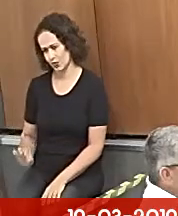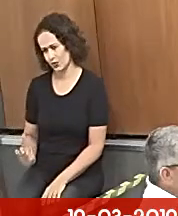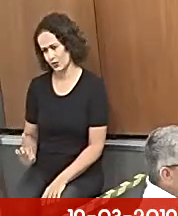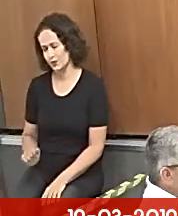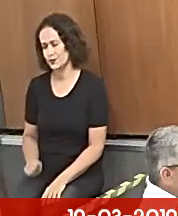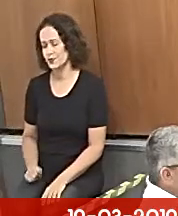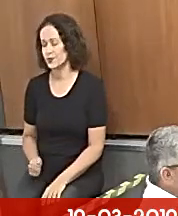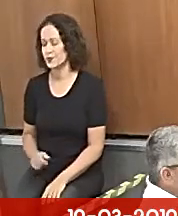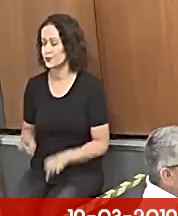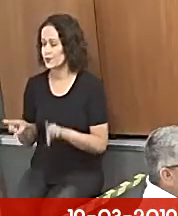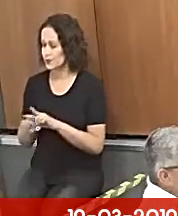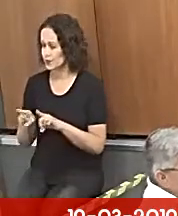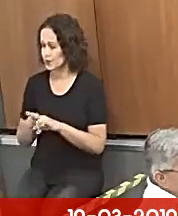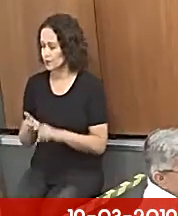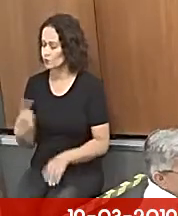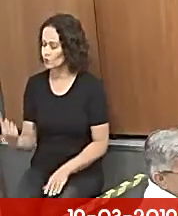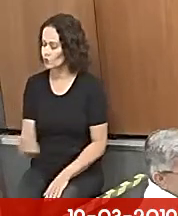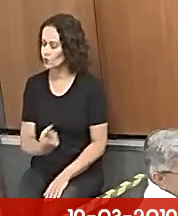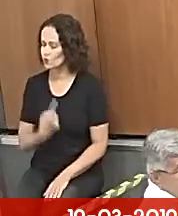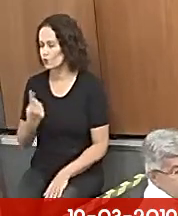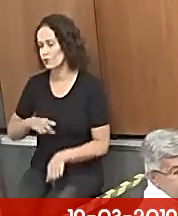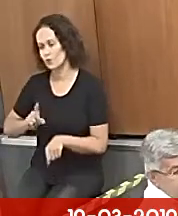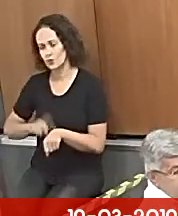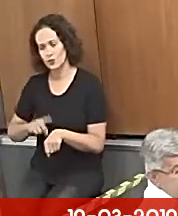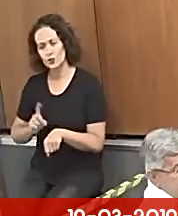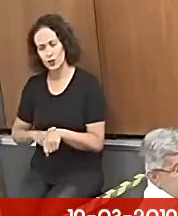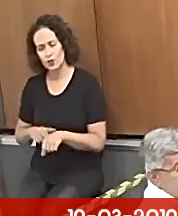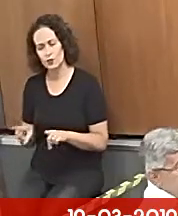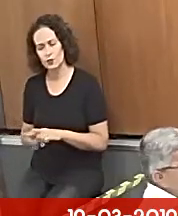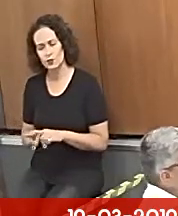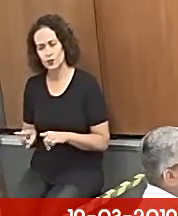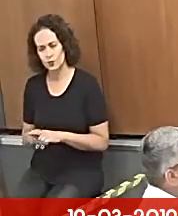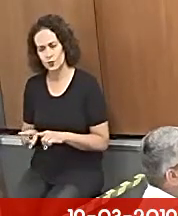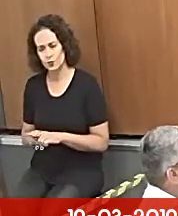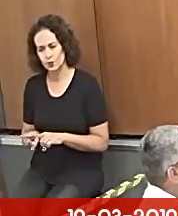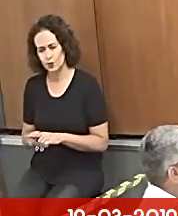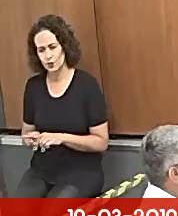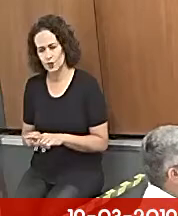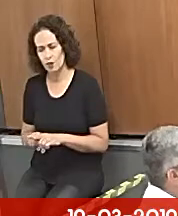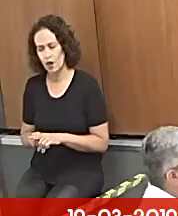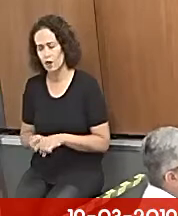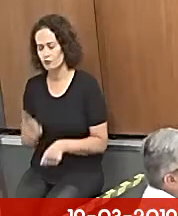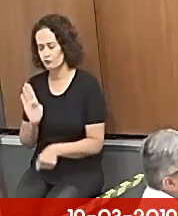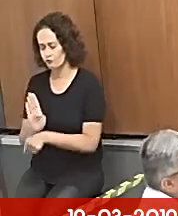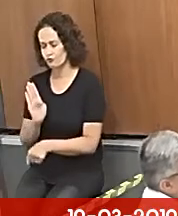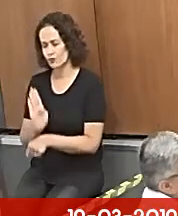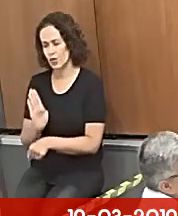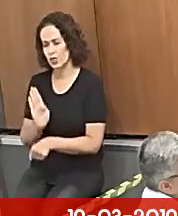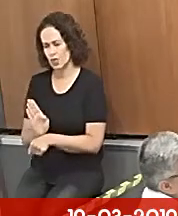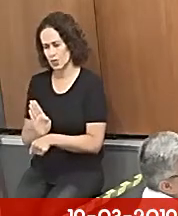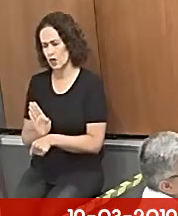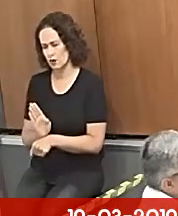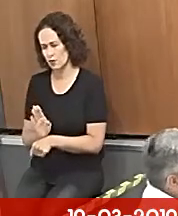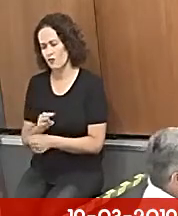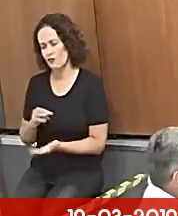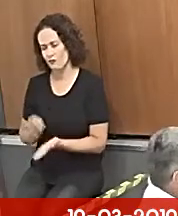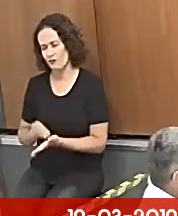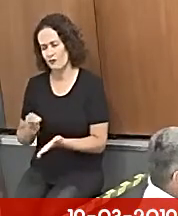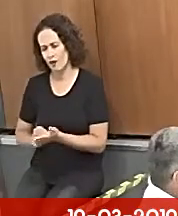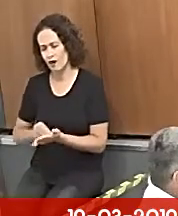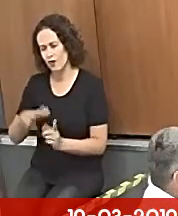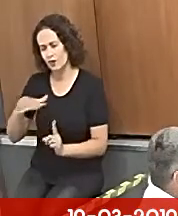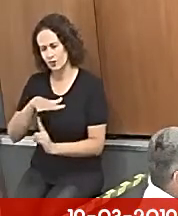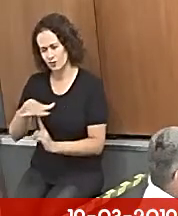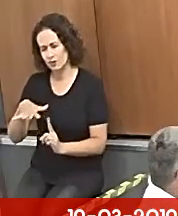num tempo também de de desproteção social vamos dizer assim foi falado pelo